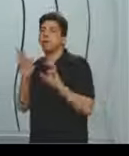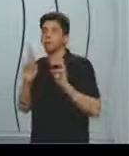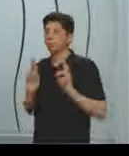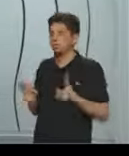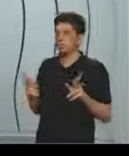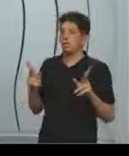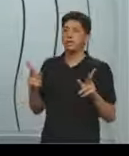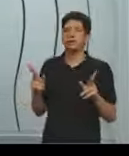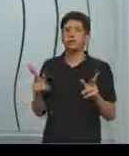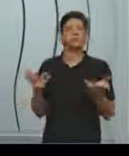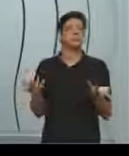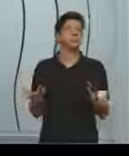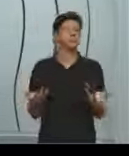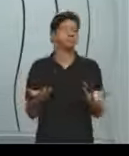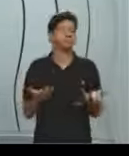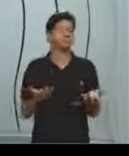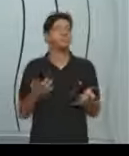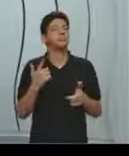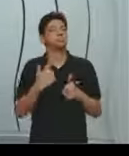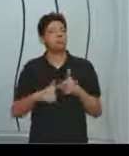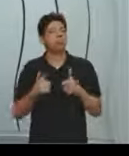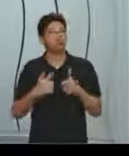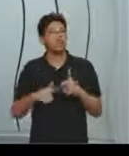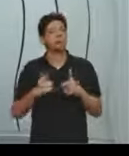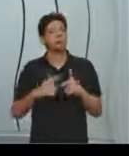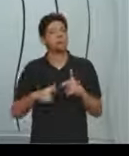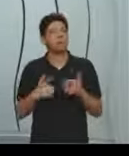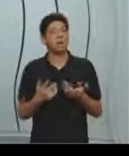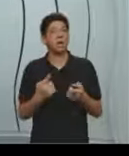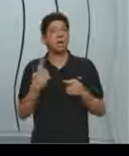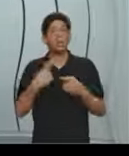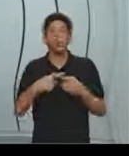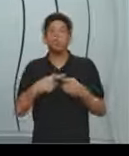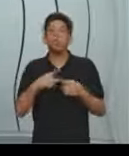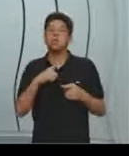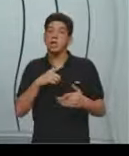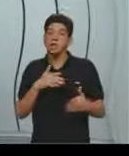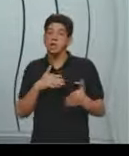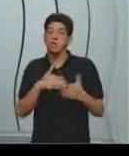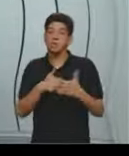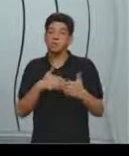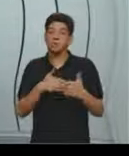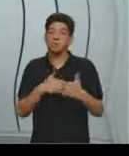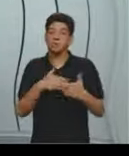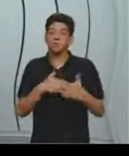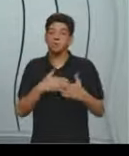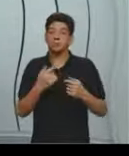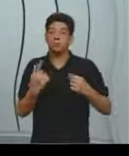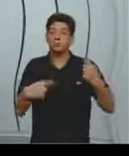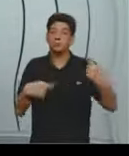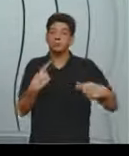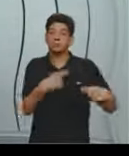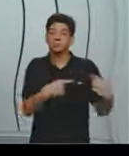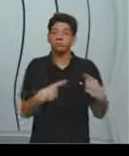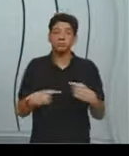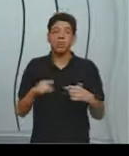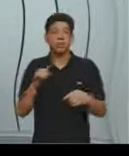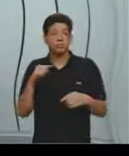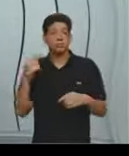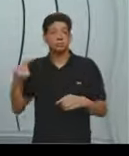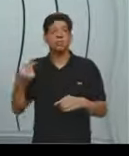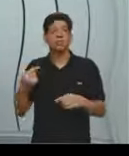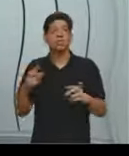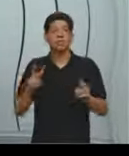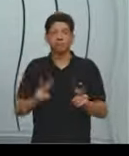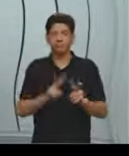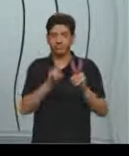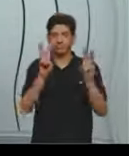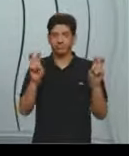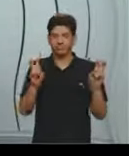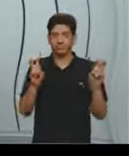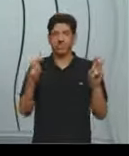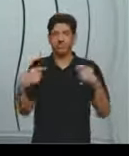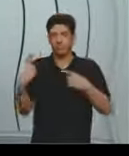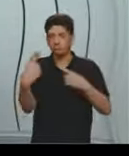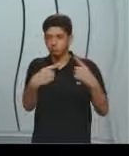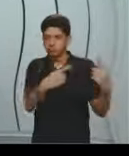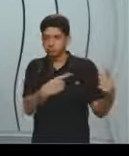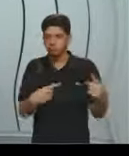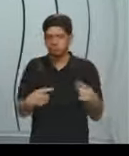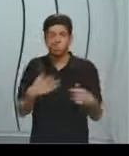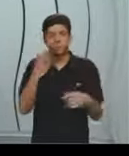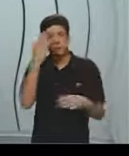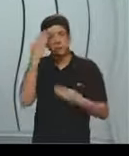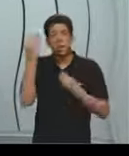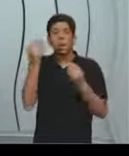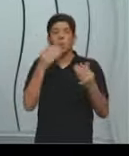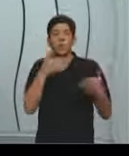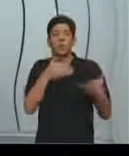amadurecendo esse sentido o que tem limites o debate tem início na próxima aula a gente vai discutir sobre política a gente falou justamente desses limites até onde